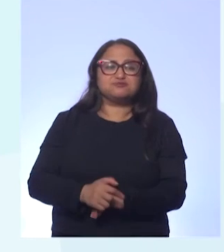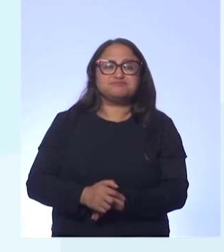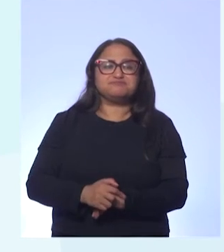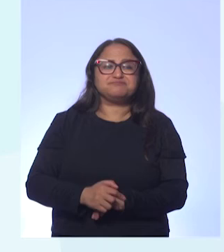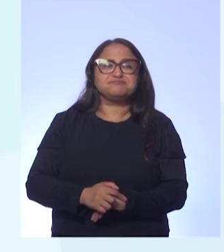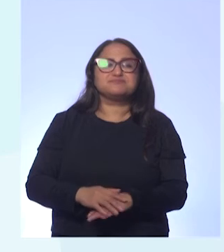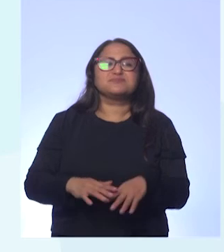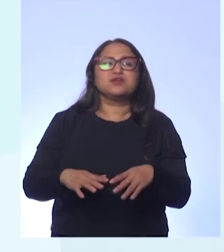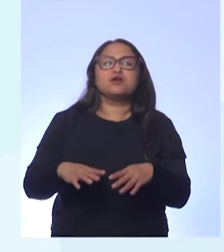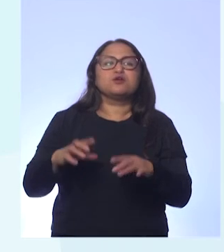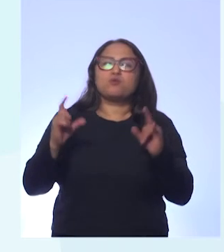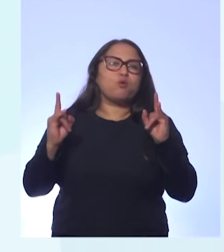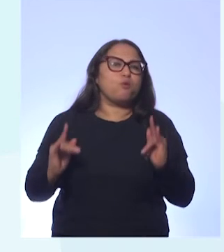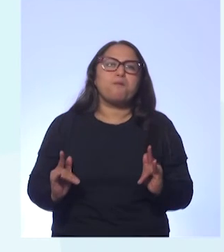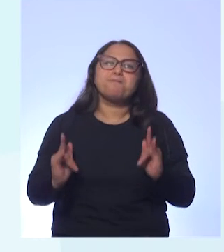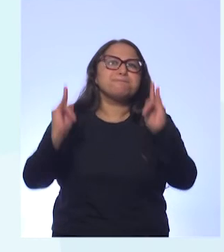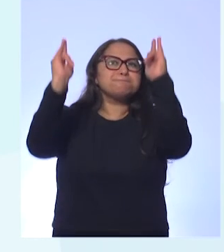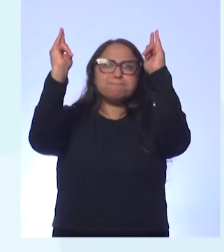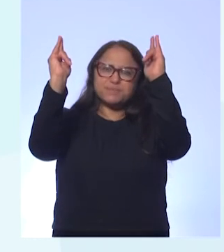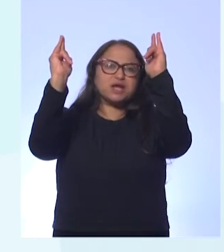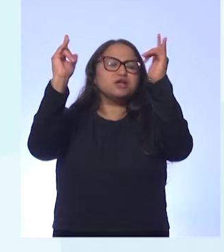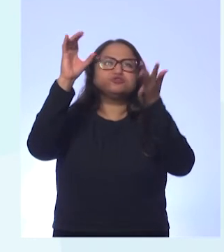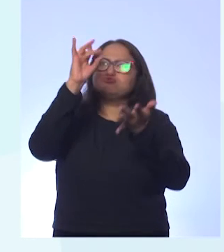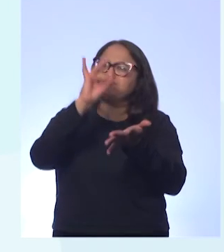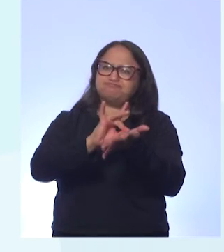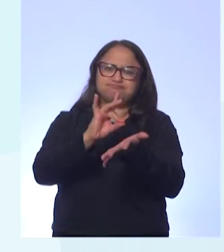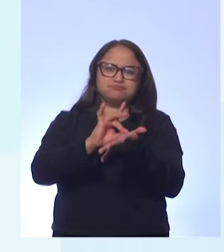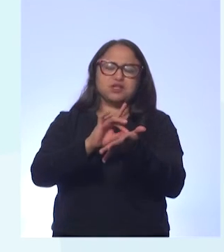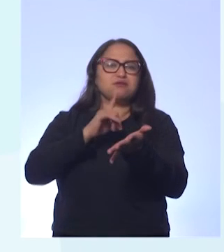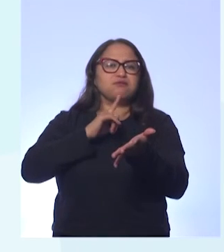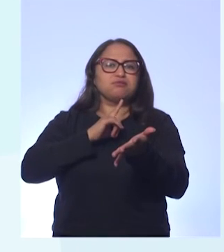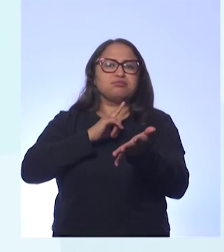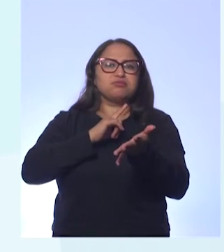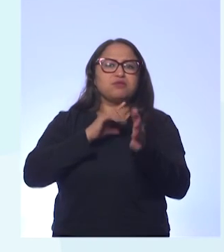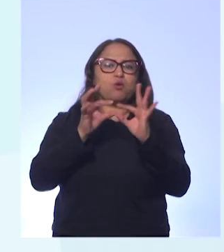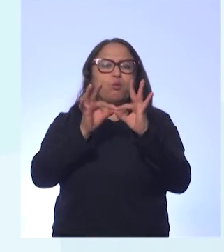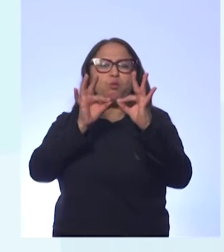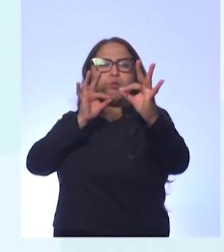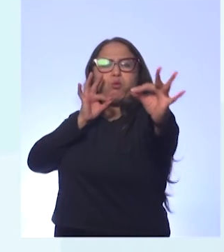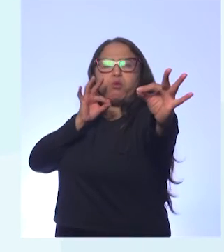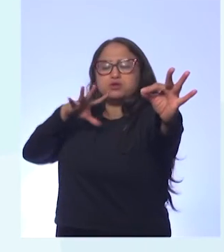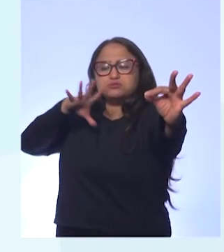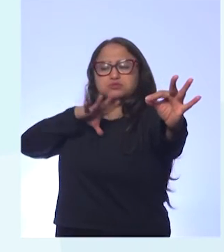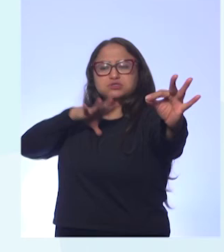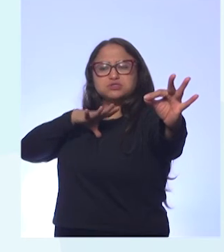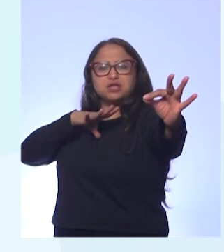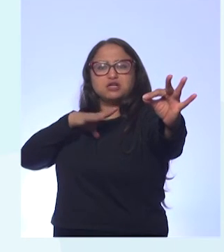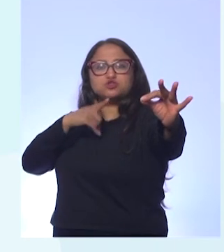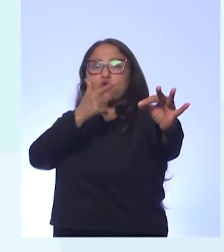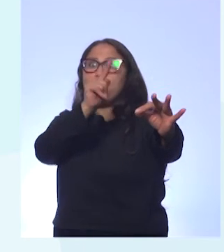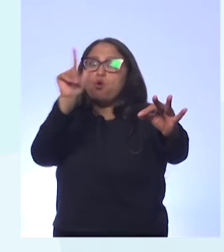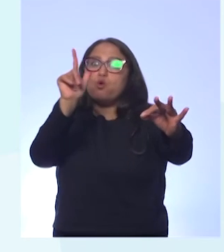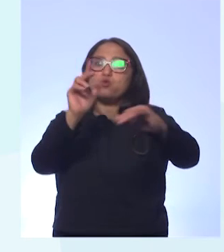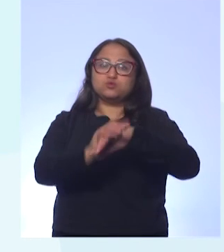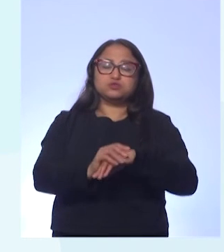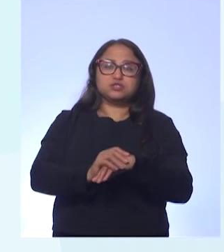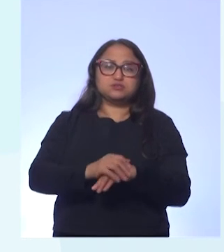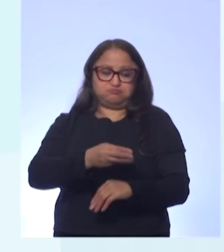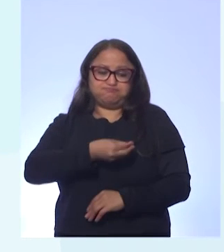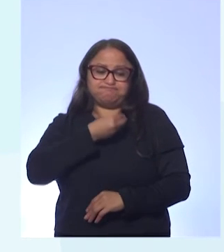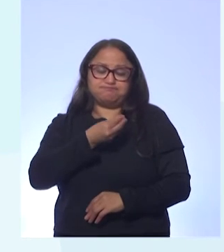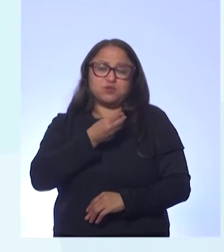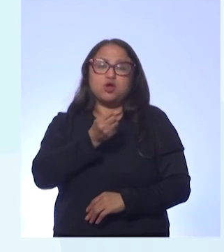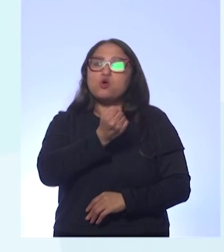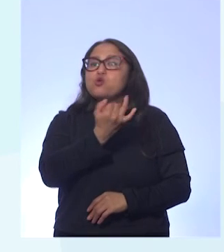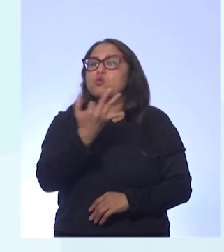real, um prédio na vida real, uma distância entre uma cidade e outra, né, na vida real, quanto